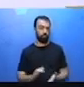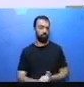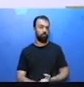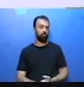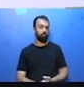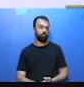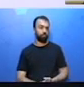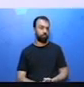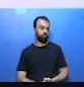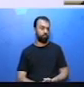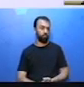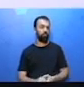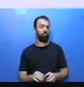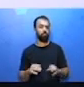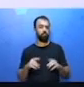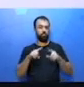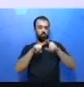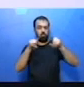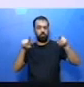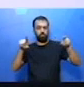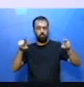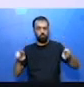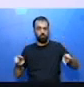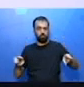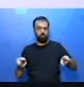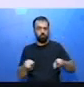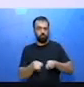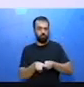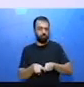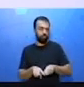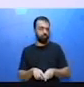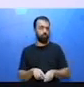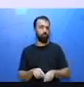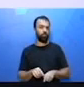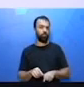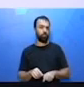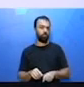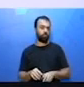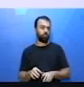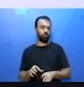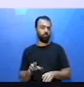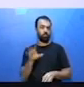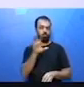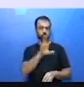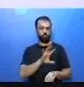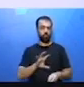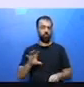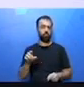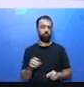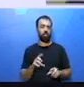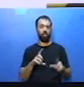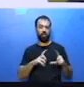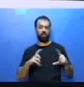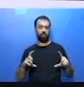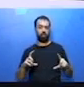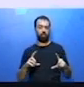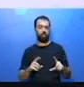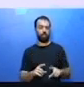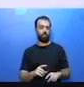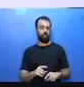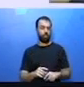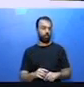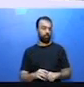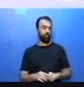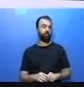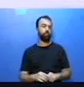Então, como é um retângulo, né, eu faço um lado vezes o outro, 4 vezes o 10, ou